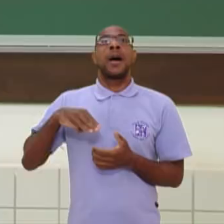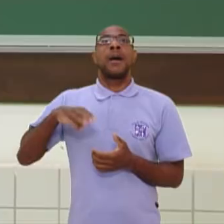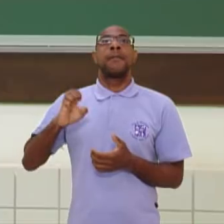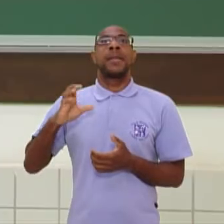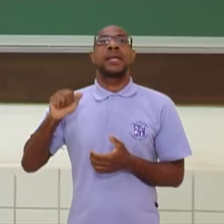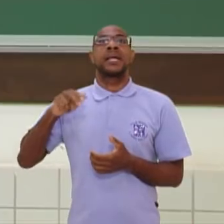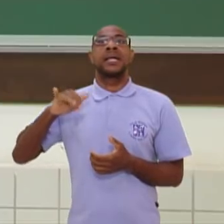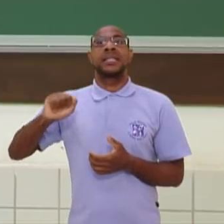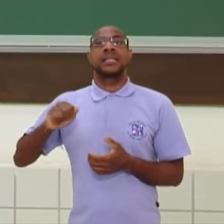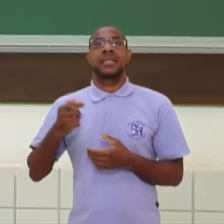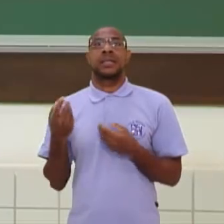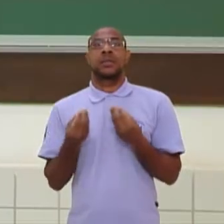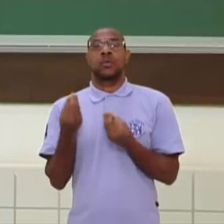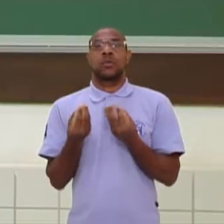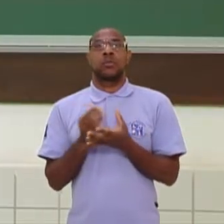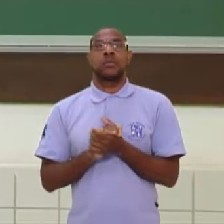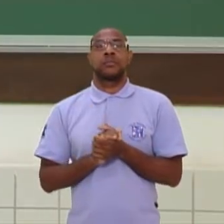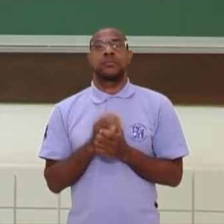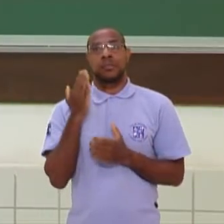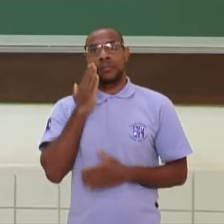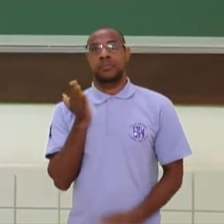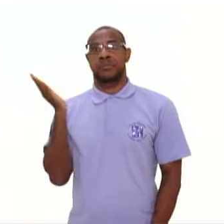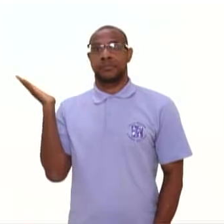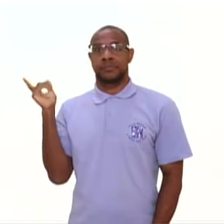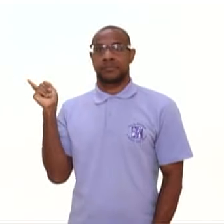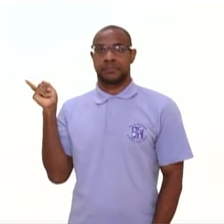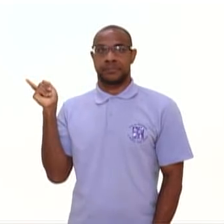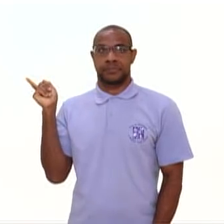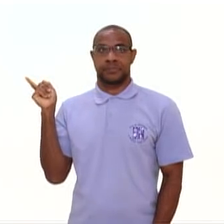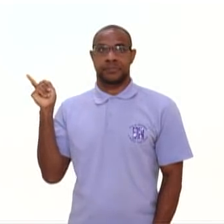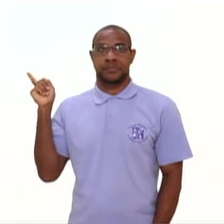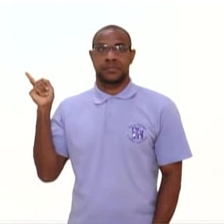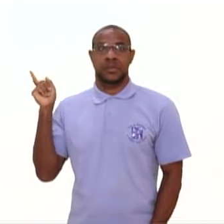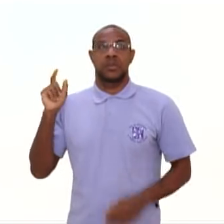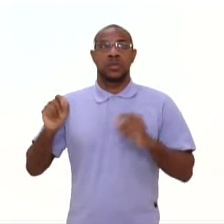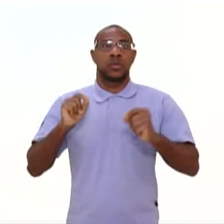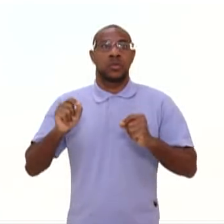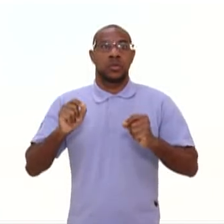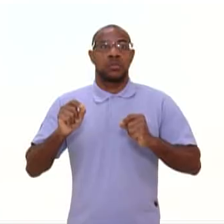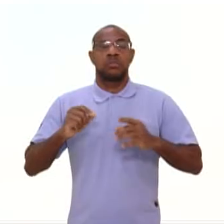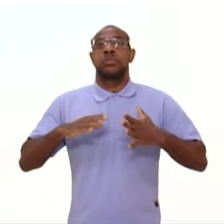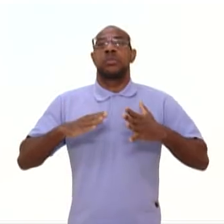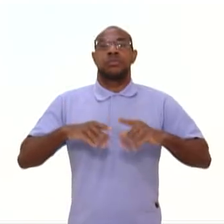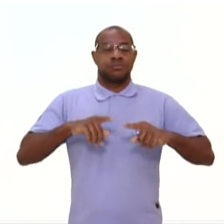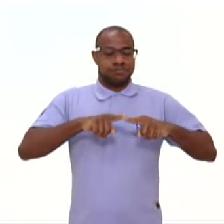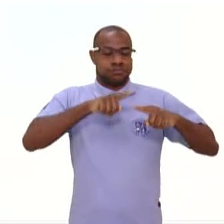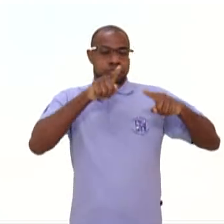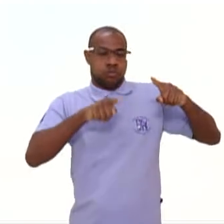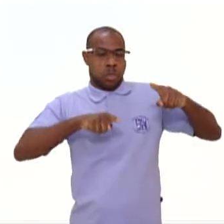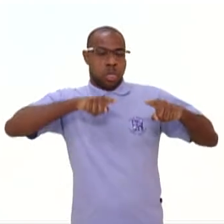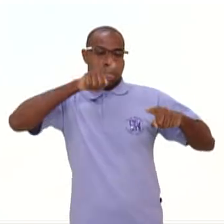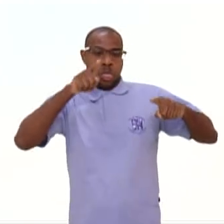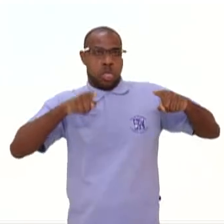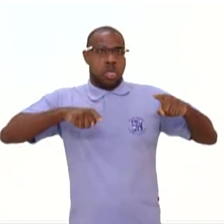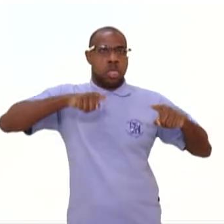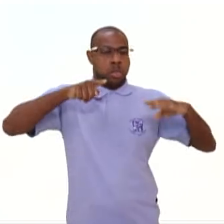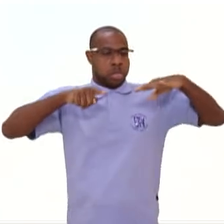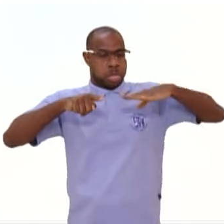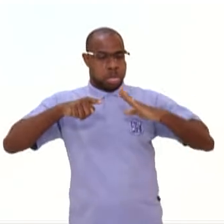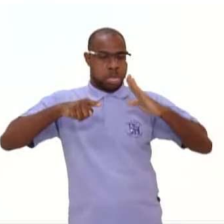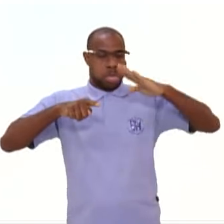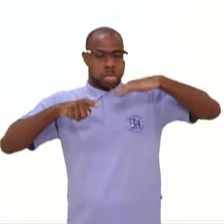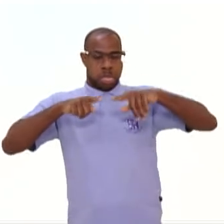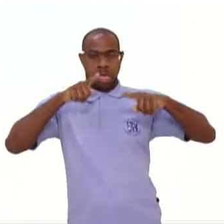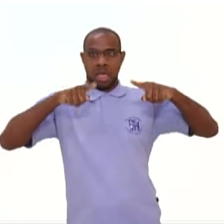como que a gente consegue estar trabalhando. Me acompanhe aqui na tela. São perturbações que transportam